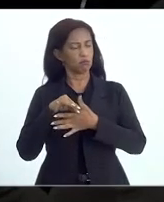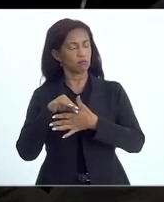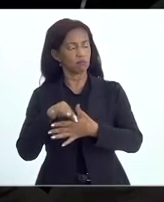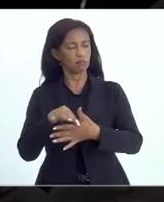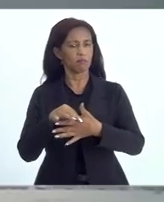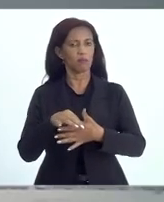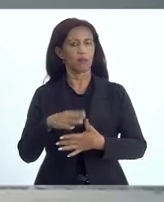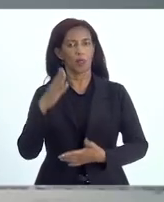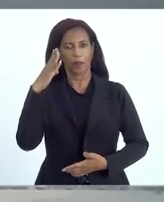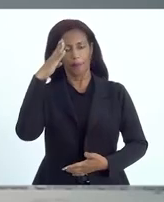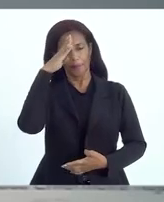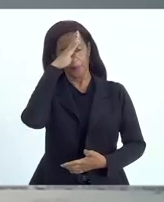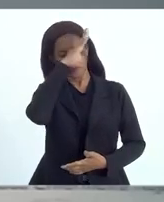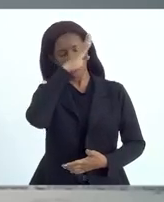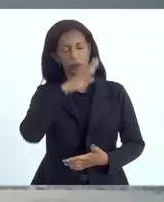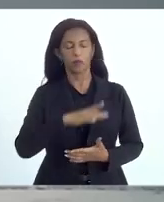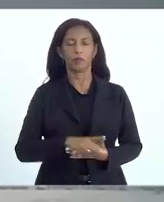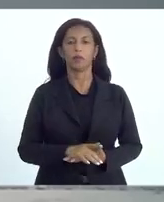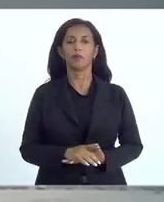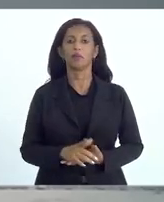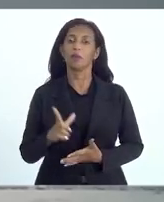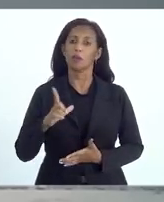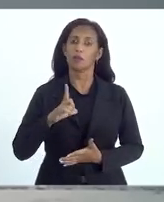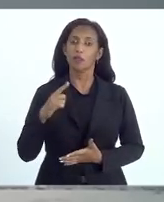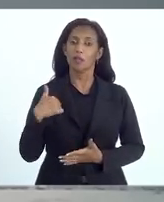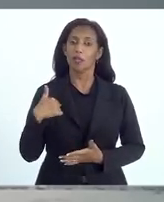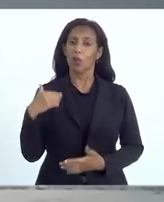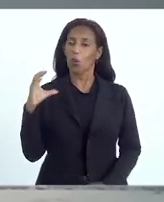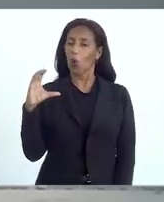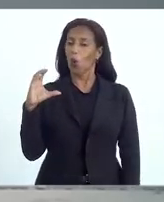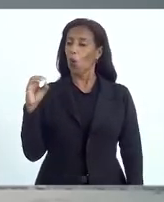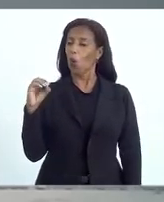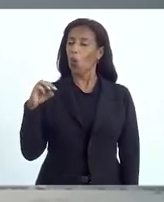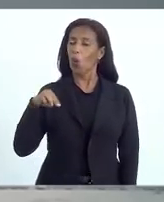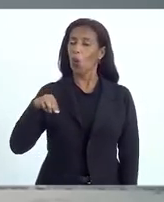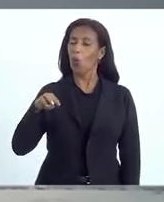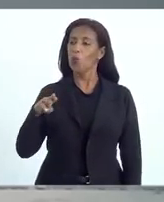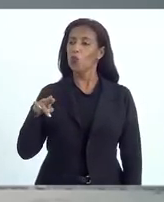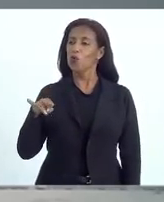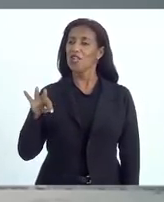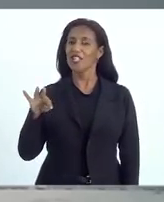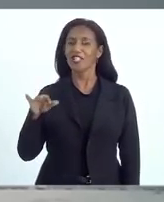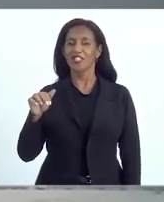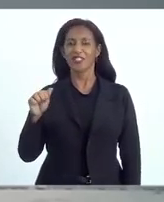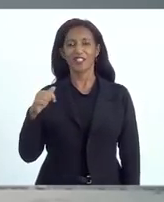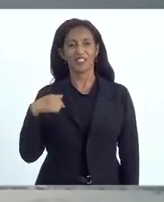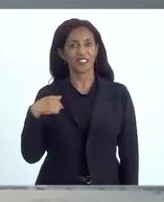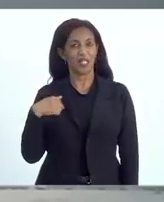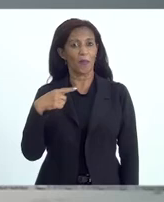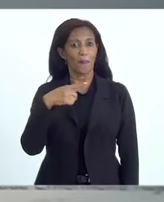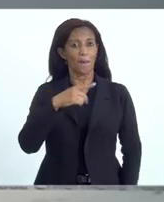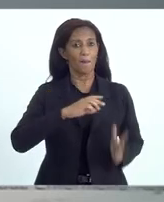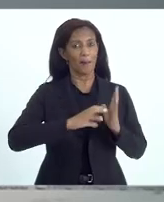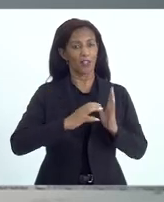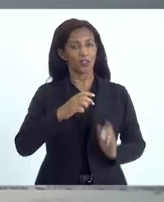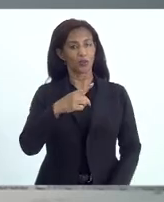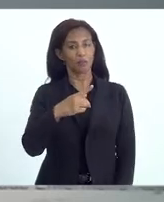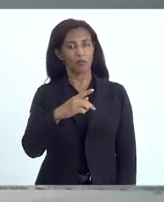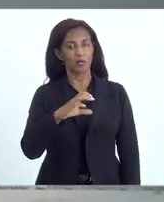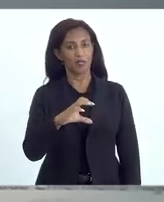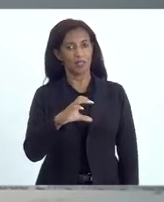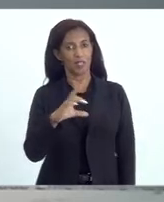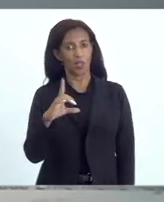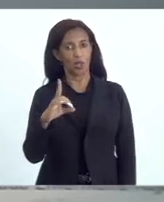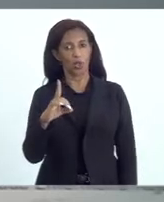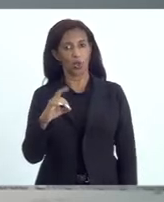o governo bolsonaro e tem uma comunista que sou eu que representa o meu partido o PCdoB tão